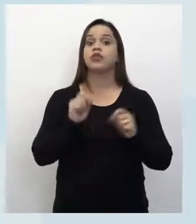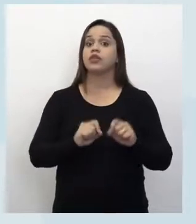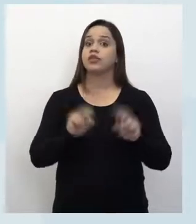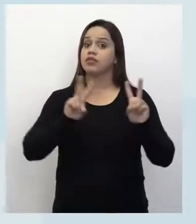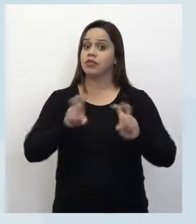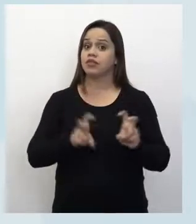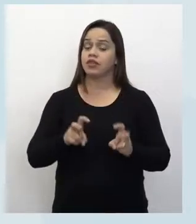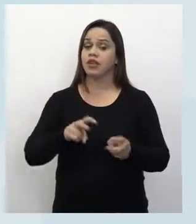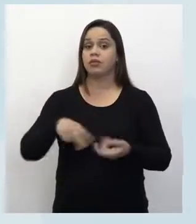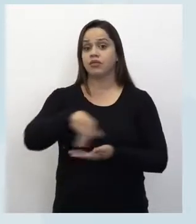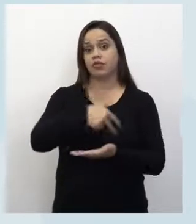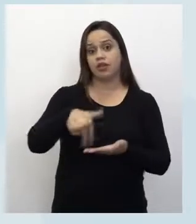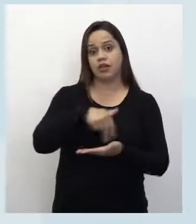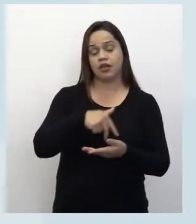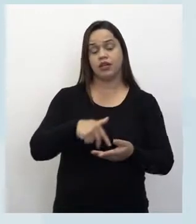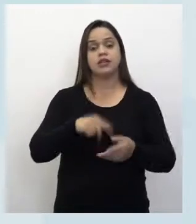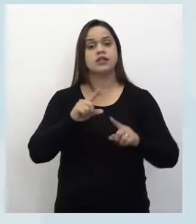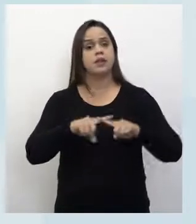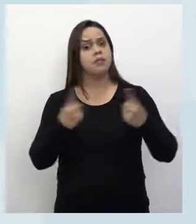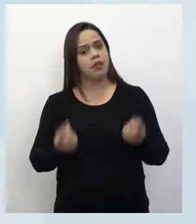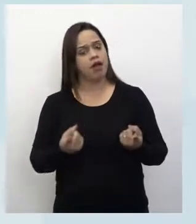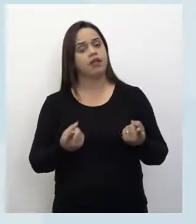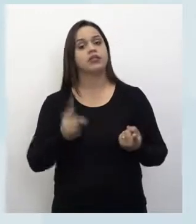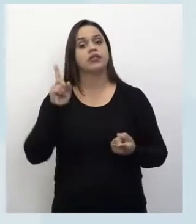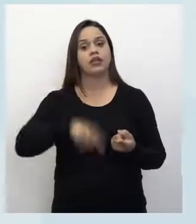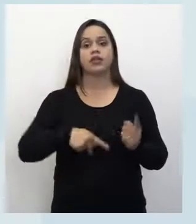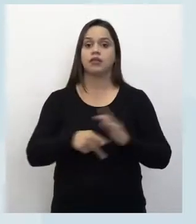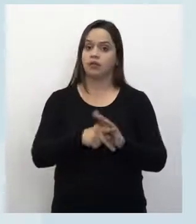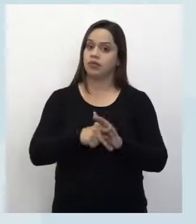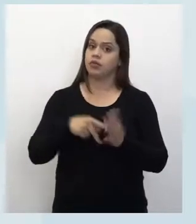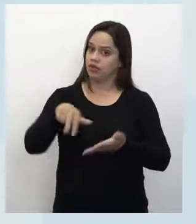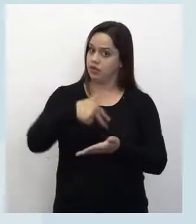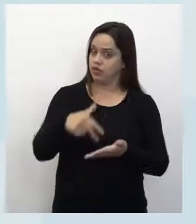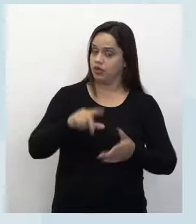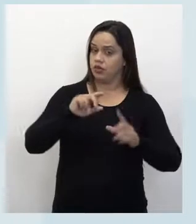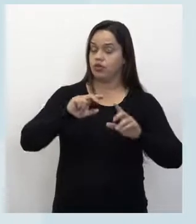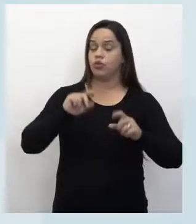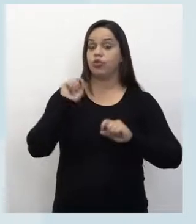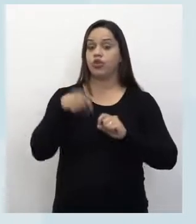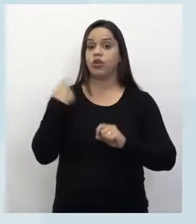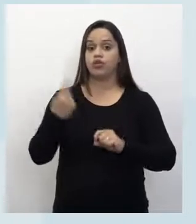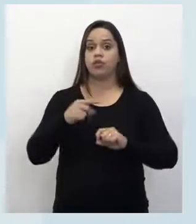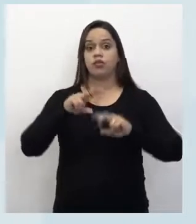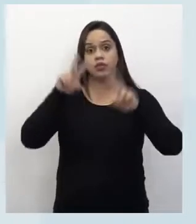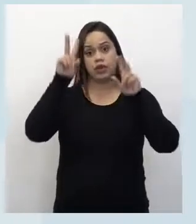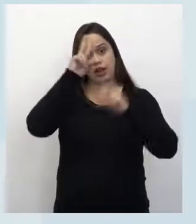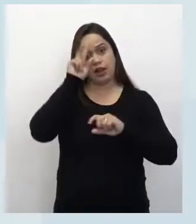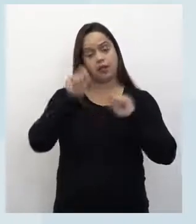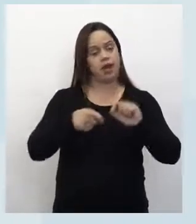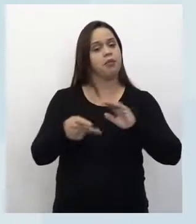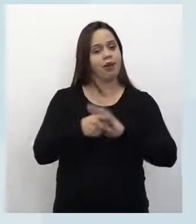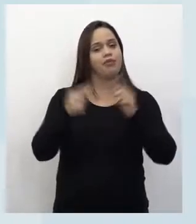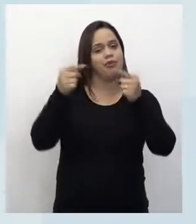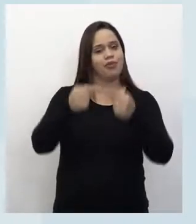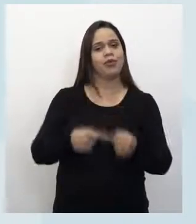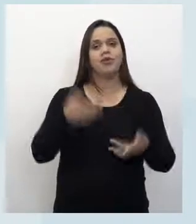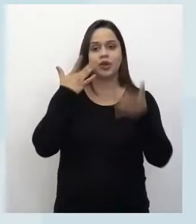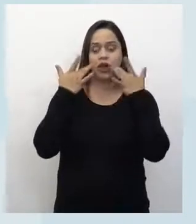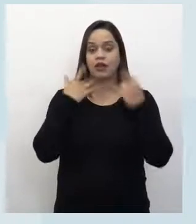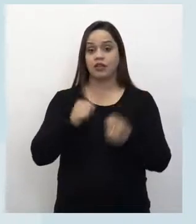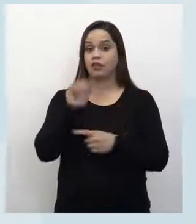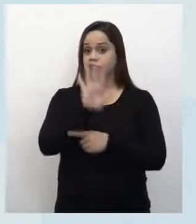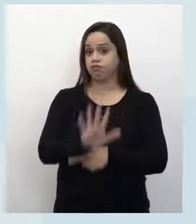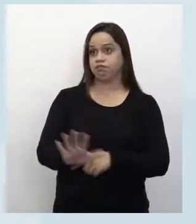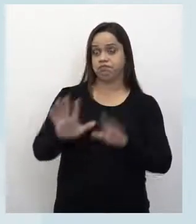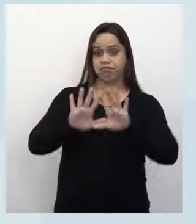dança. Mas apesar de ser sobre dança, o que a gente vai relembrar cabe muito bem para o teatro. Vamos lá, cenário. É um